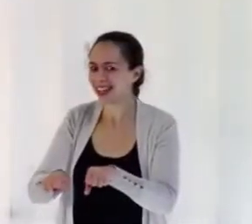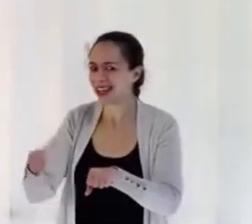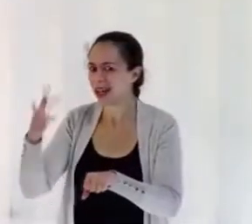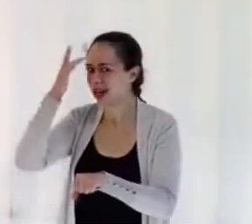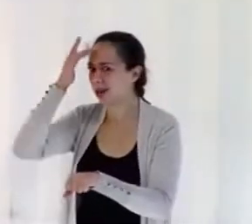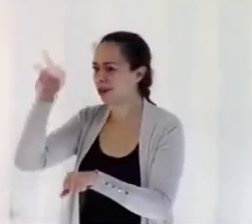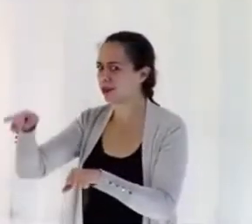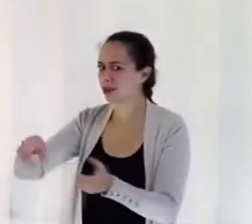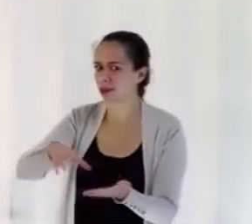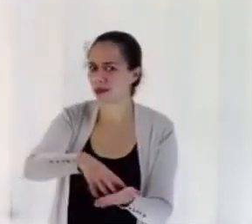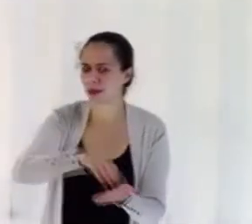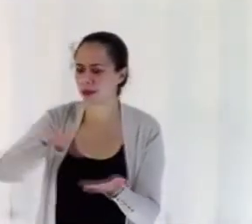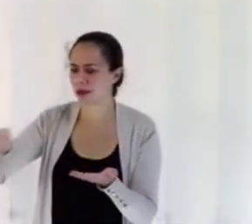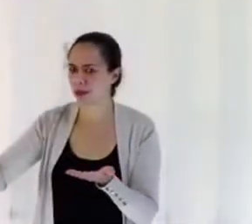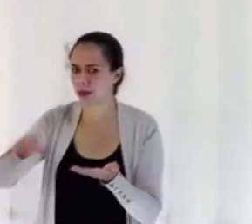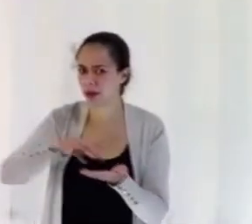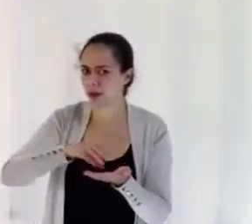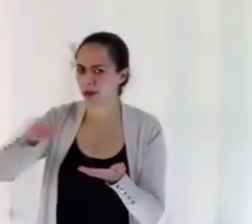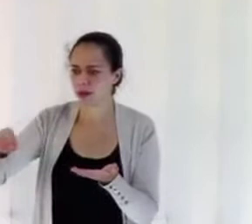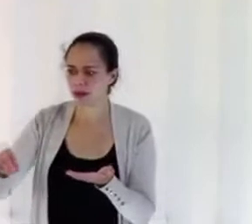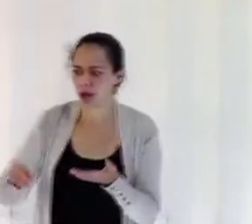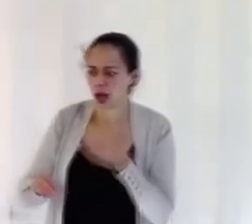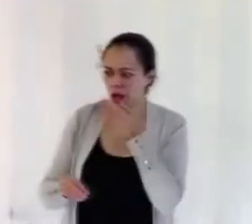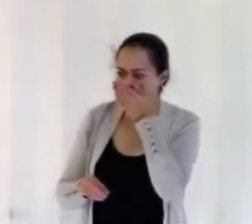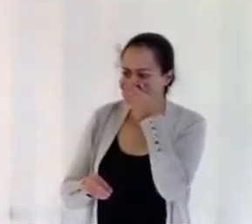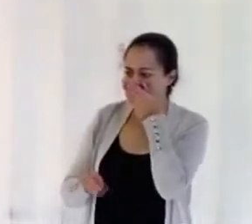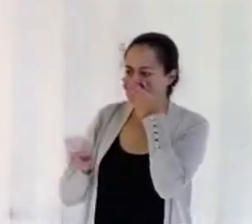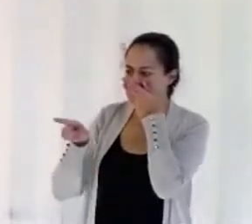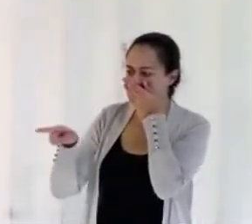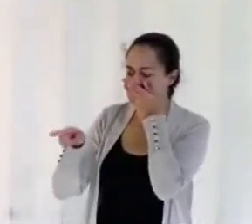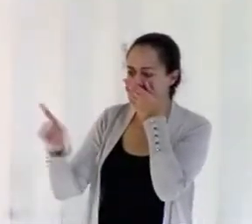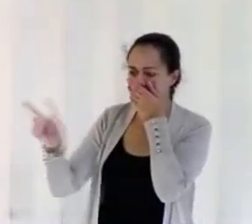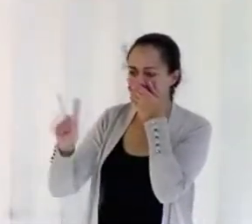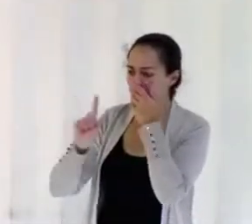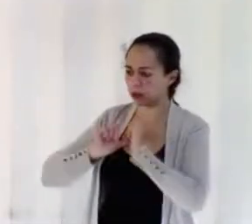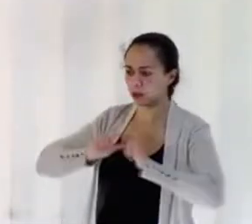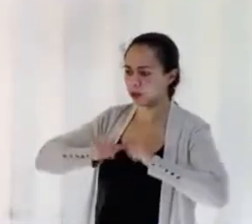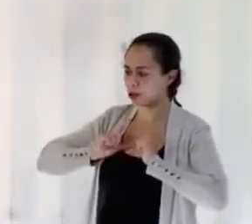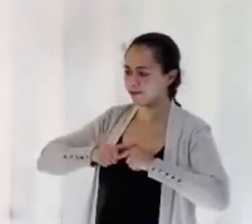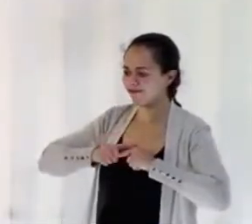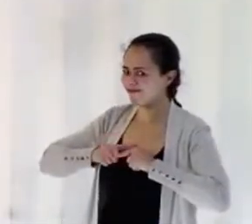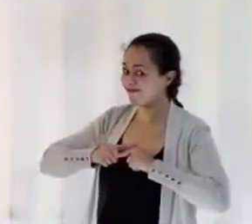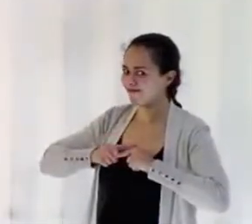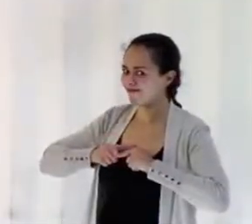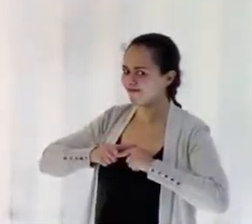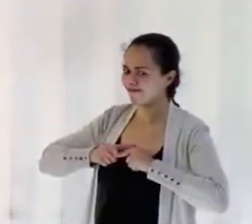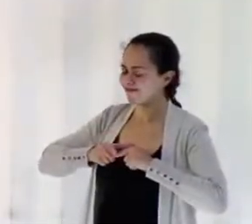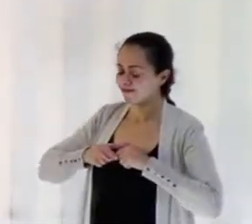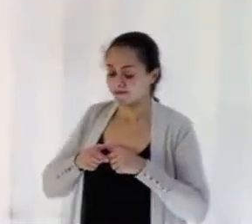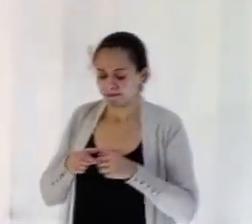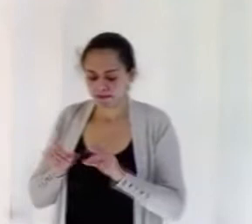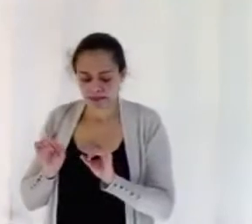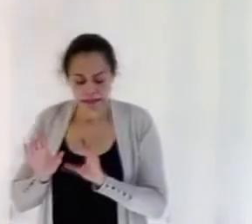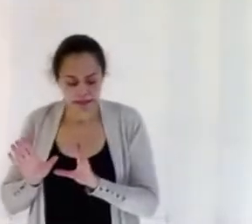Nós estamos fazendo isso hoje por conta do vírus, mas naquele tempo eles faziam isso porque eles olhavam